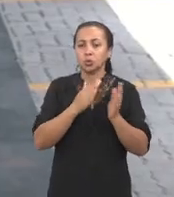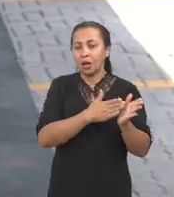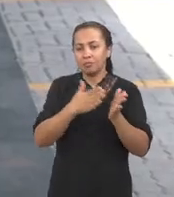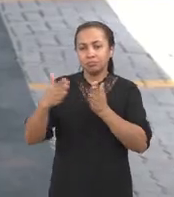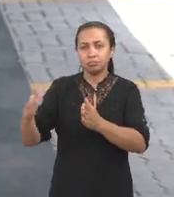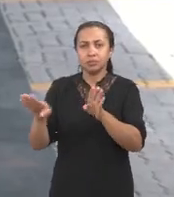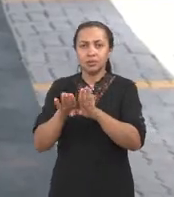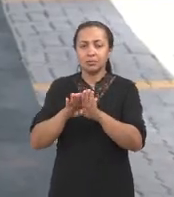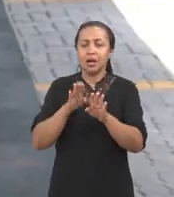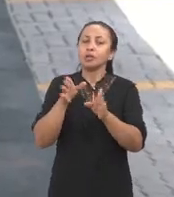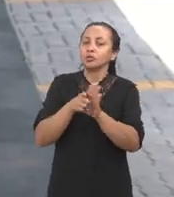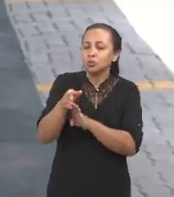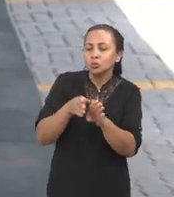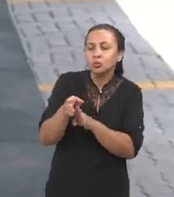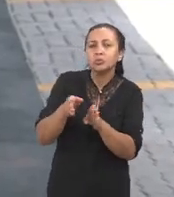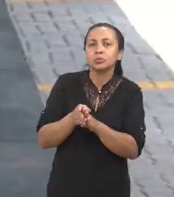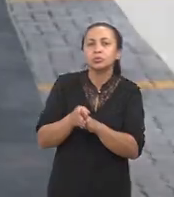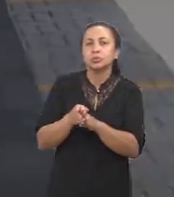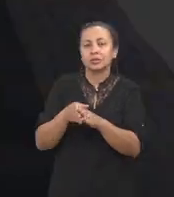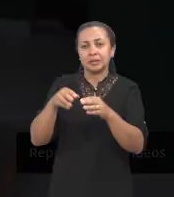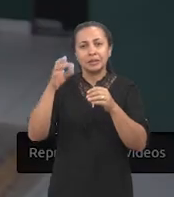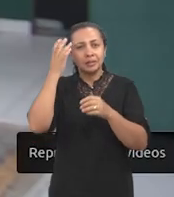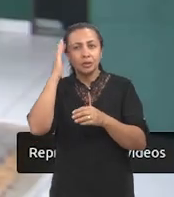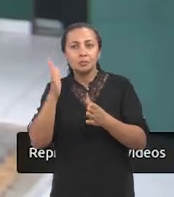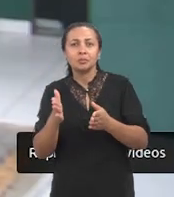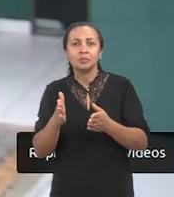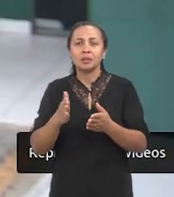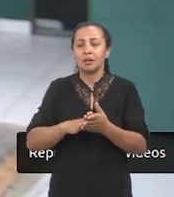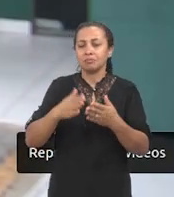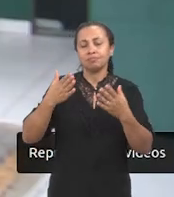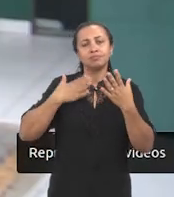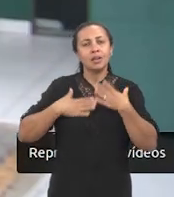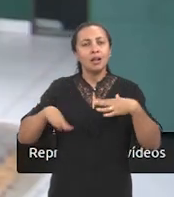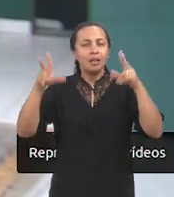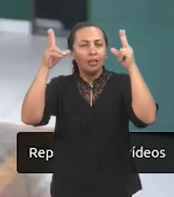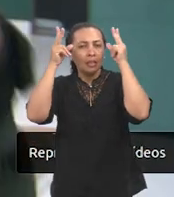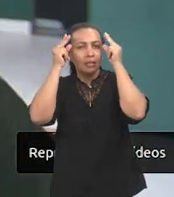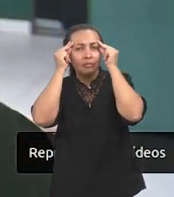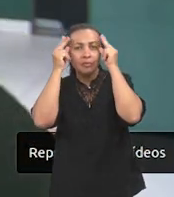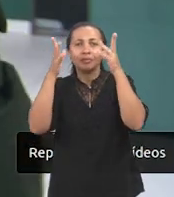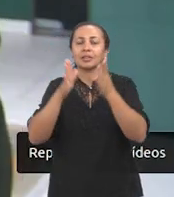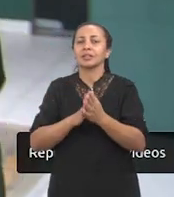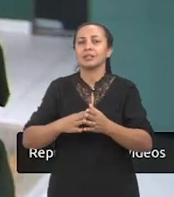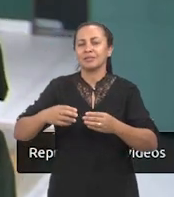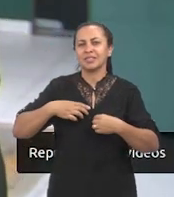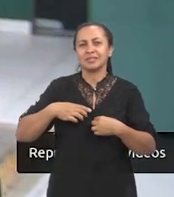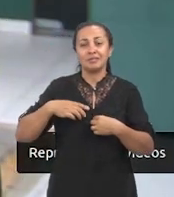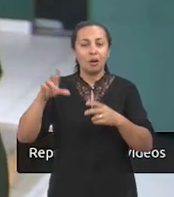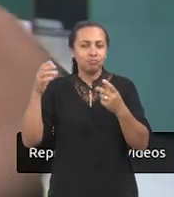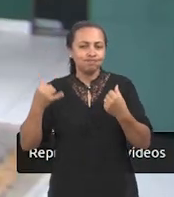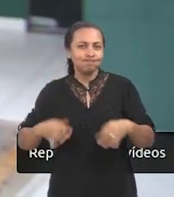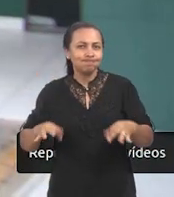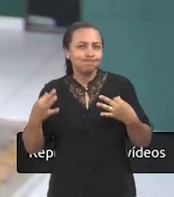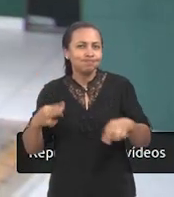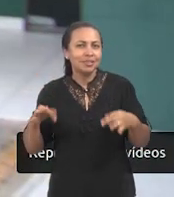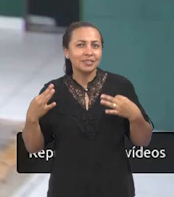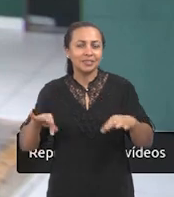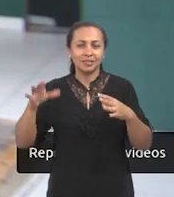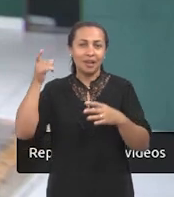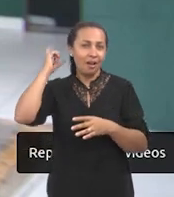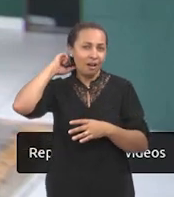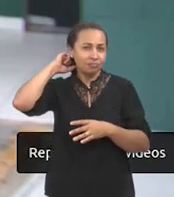tudo que é parte também de orientação de conscientização e tem mais relaxada tava com muita atenção nessa região do tronco